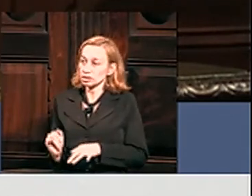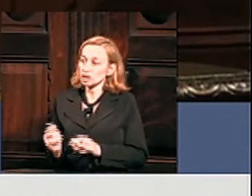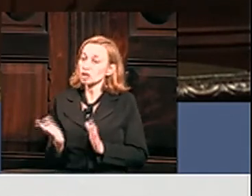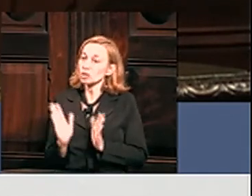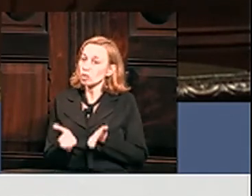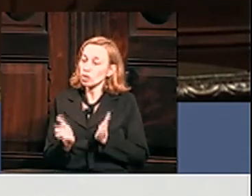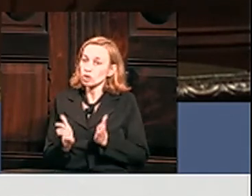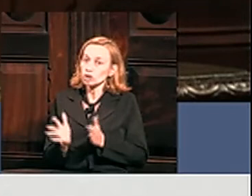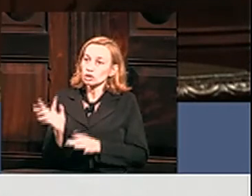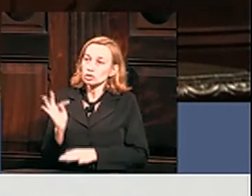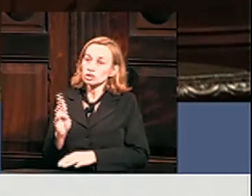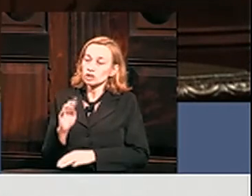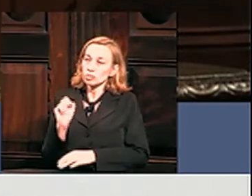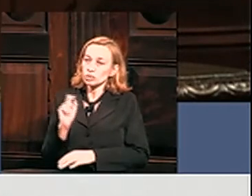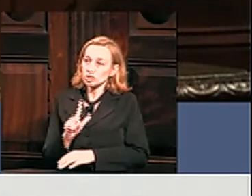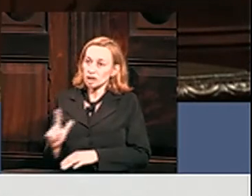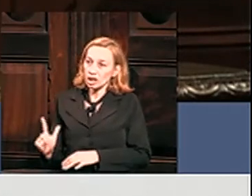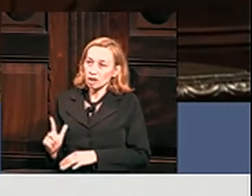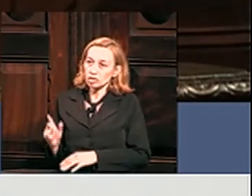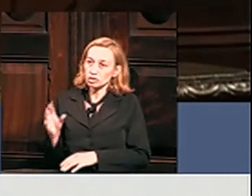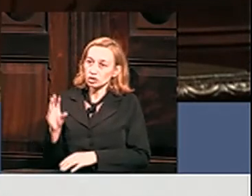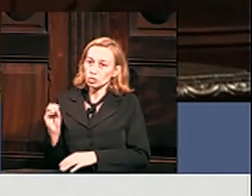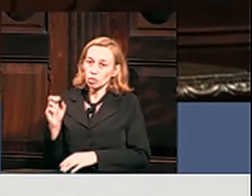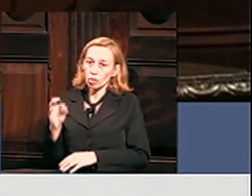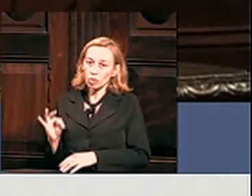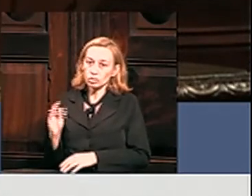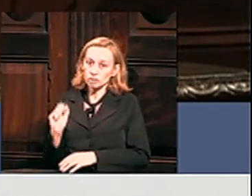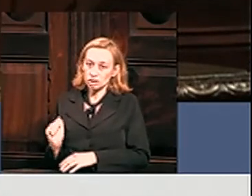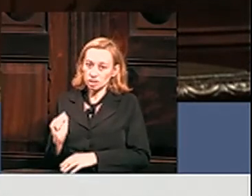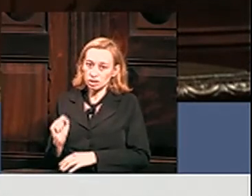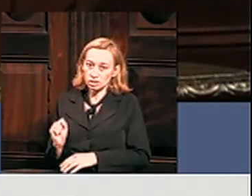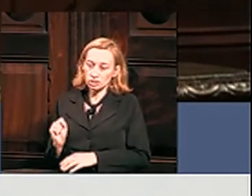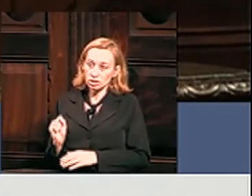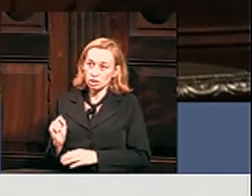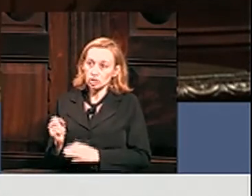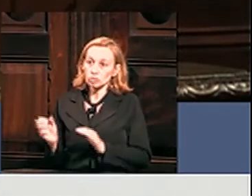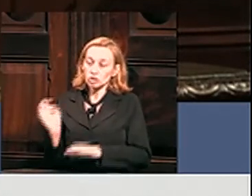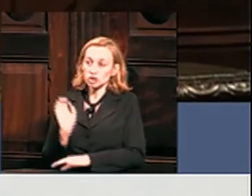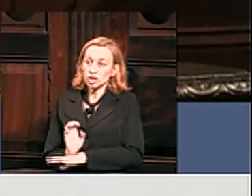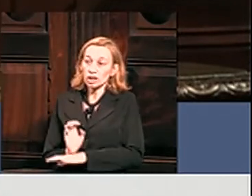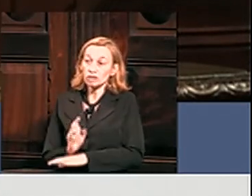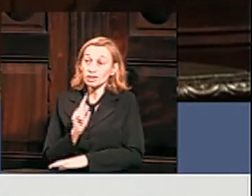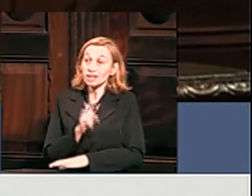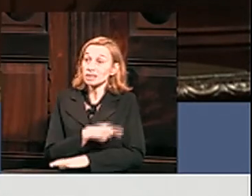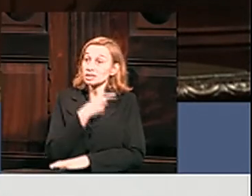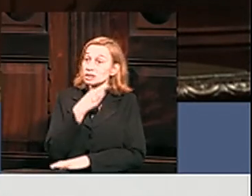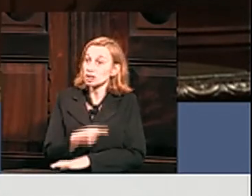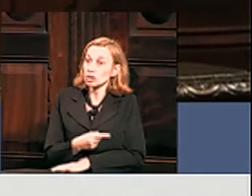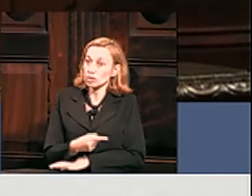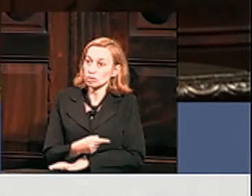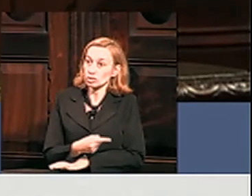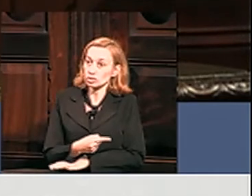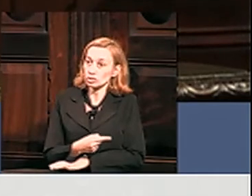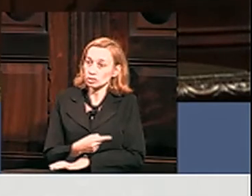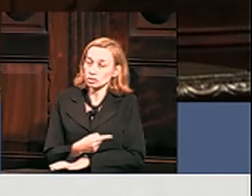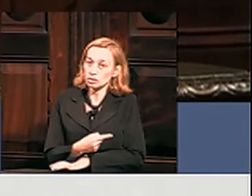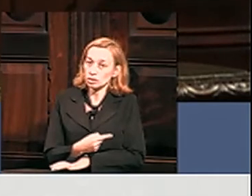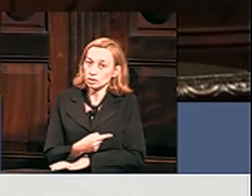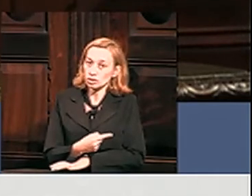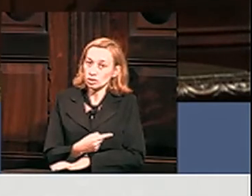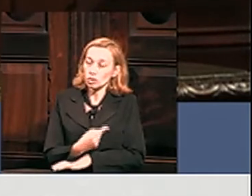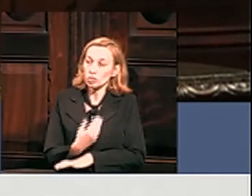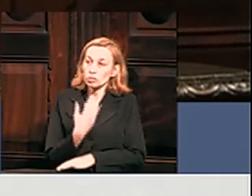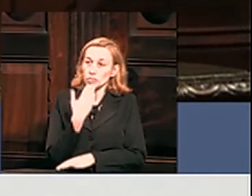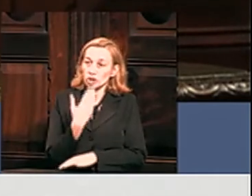o Tribunal de Contas do Estado reprovou as contas do